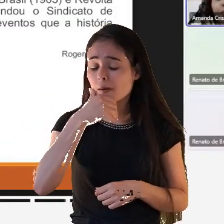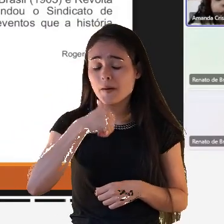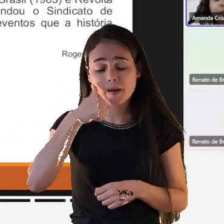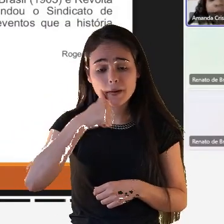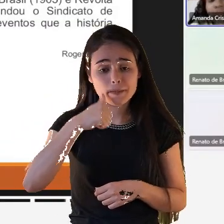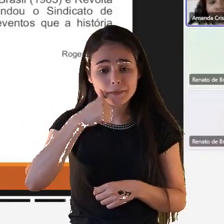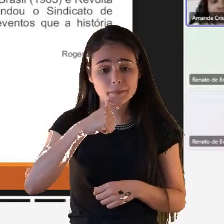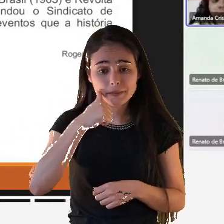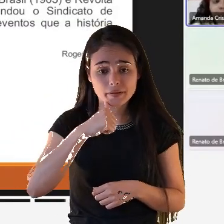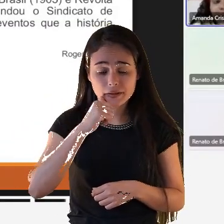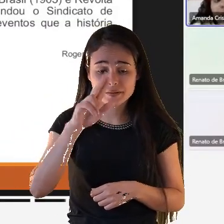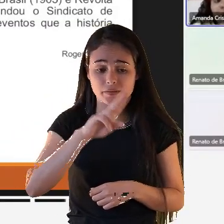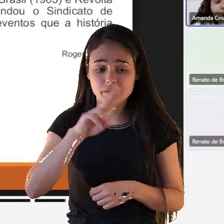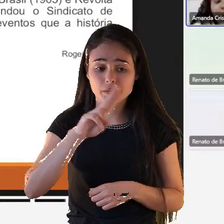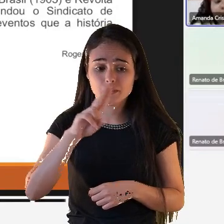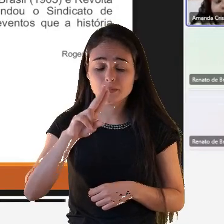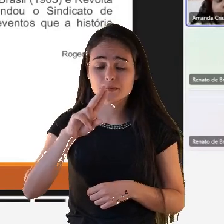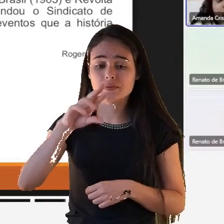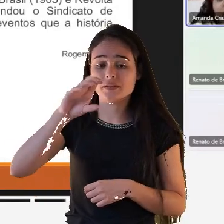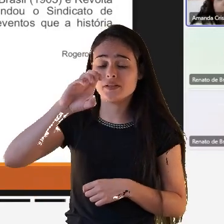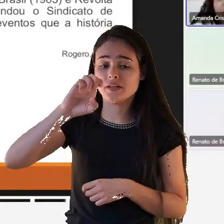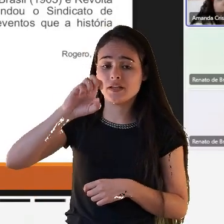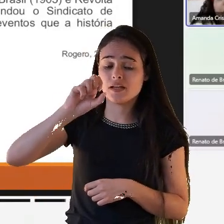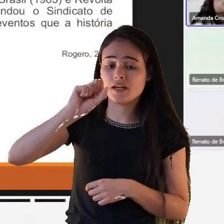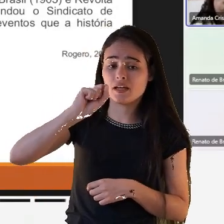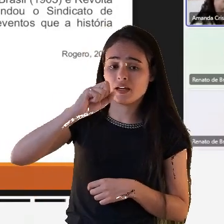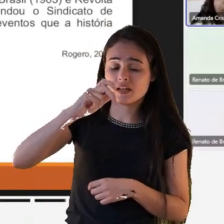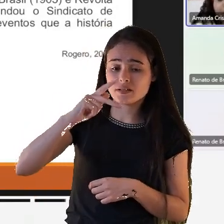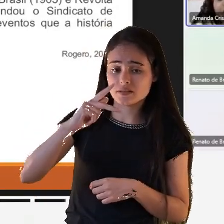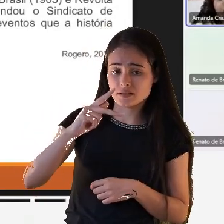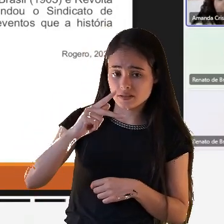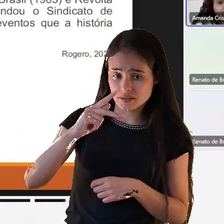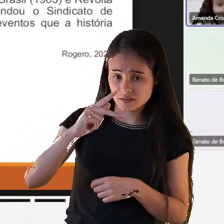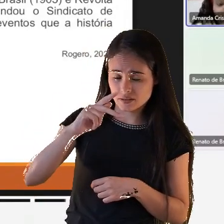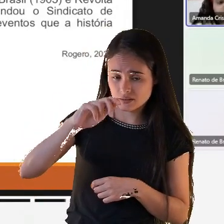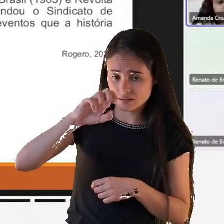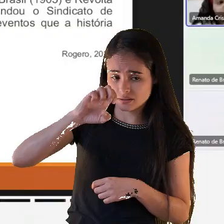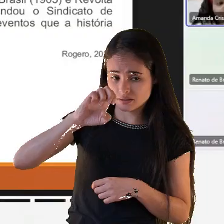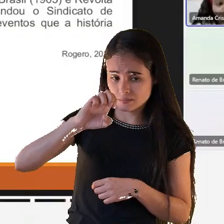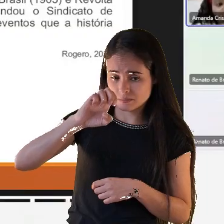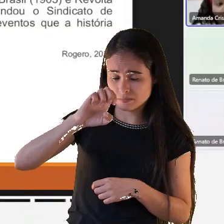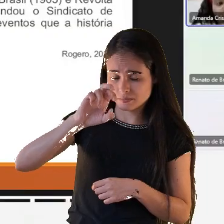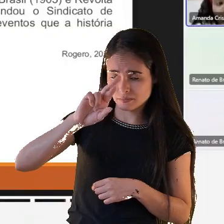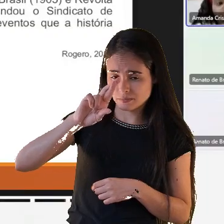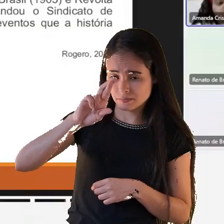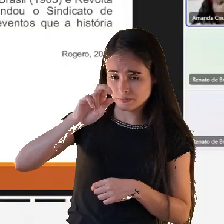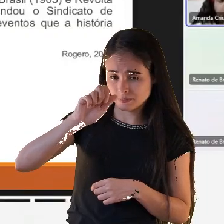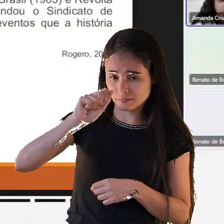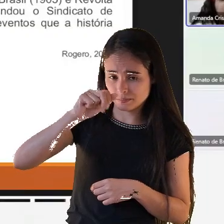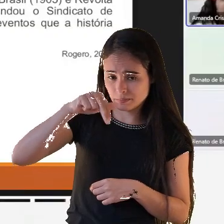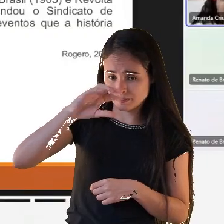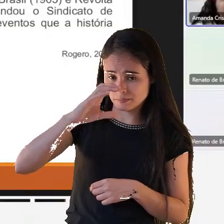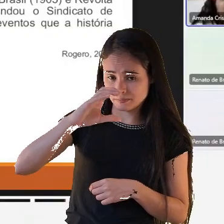ela é reconhecida pela OAB como a primeira advogada do Brasil,